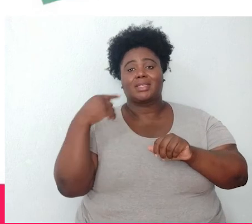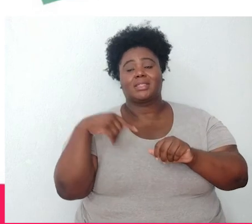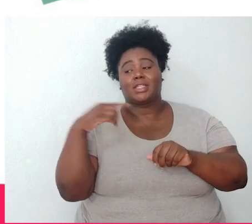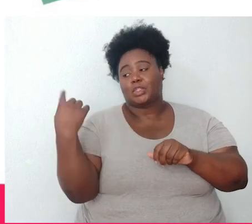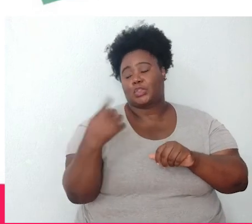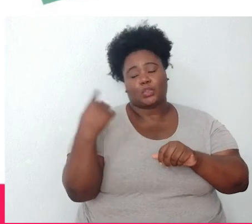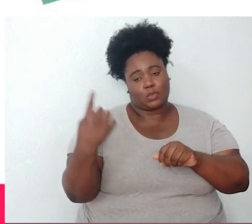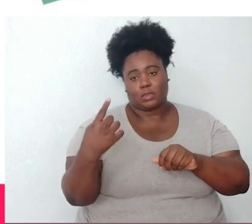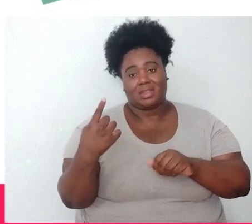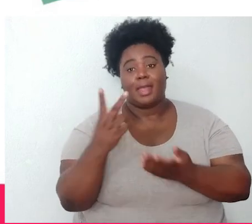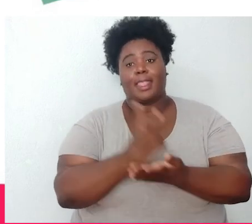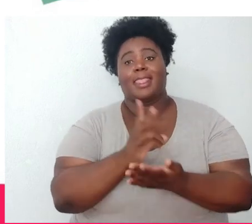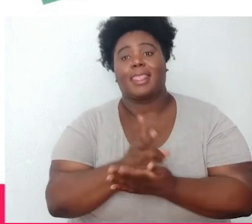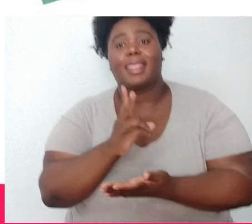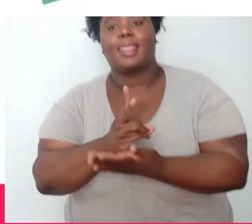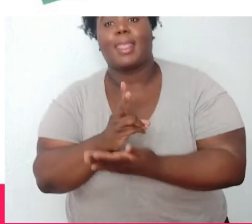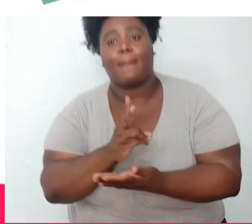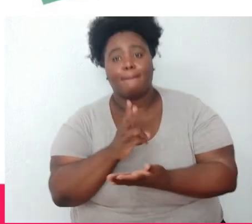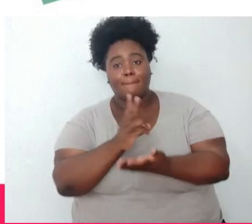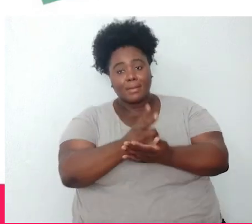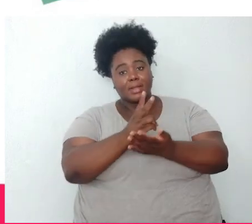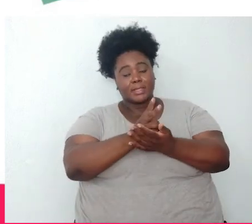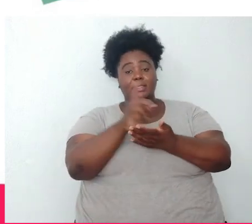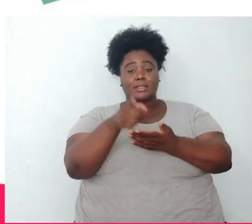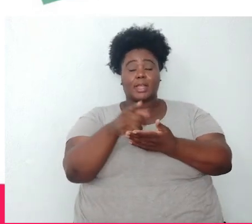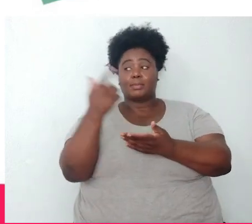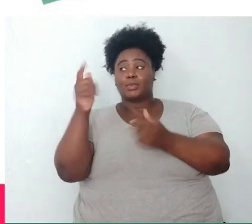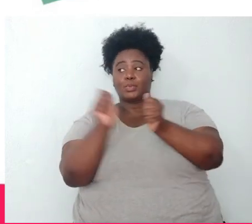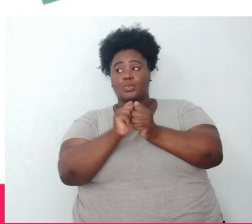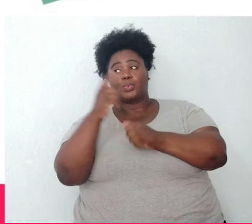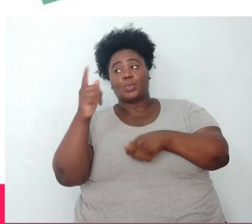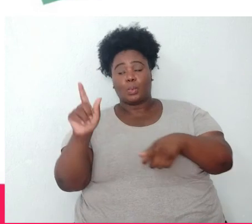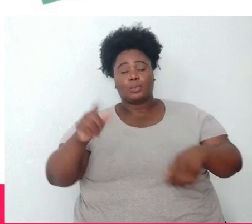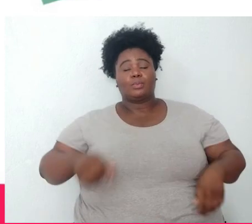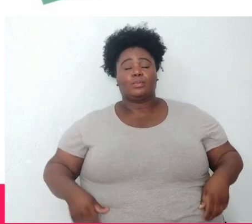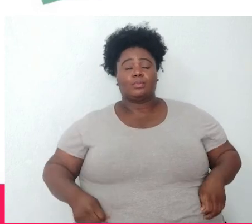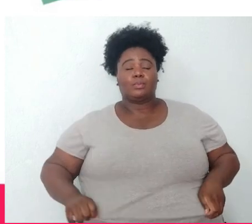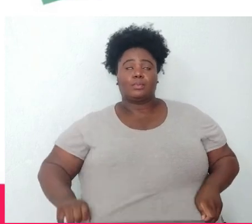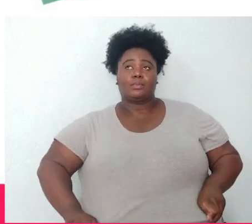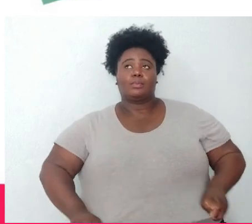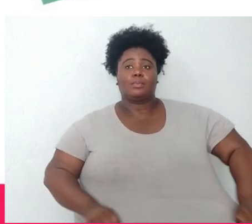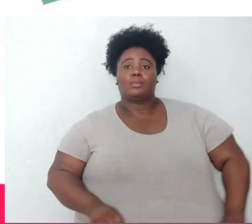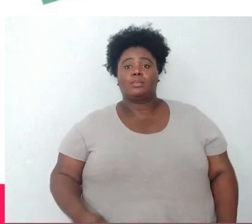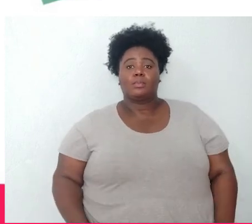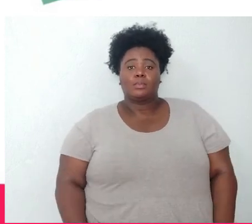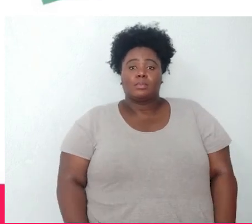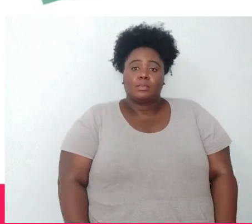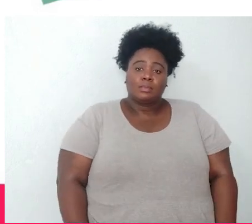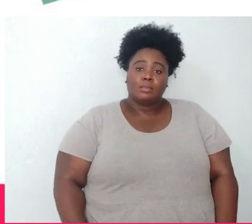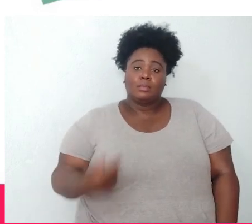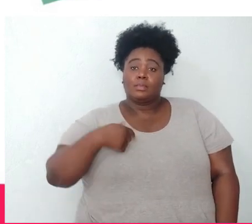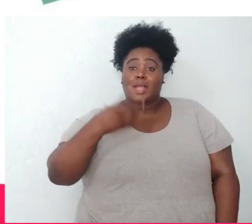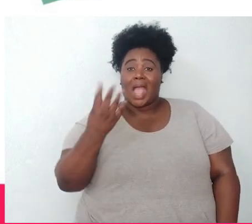apresenta sozinha, né? Ela está sempre se apresentando junto com essas outras. Por exemplo, eu vendo muito registro do